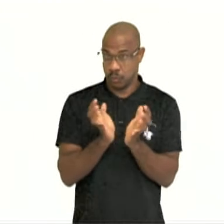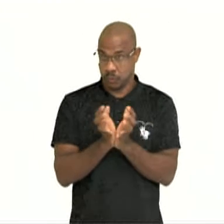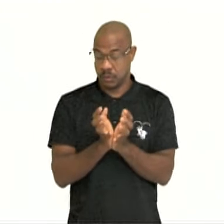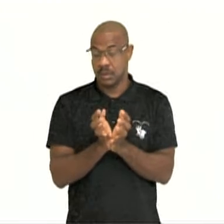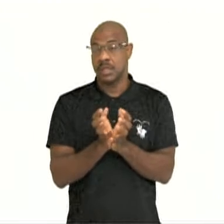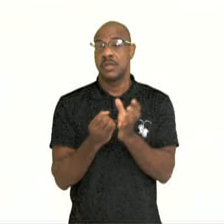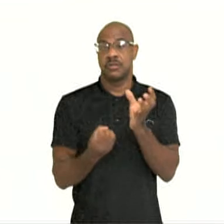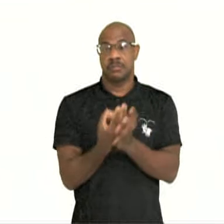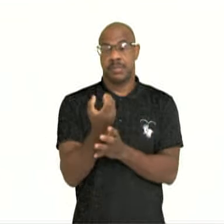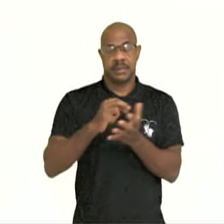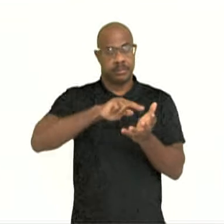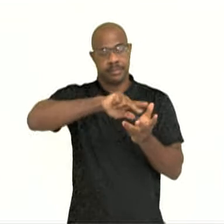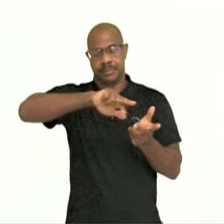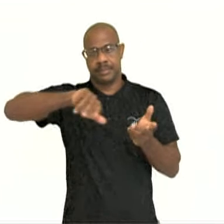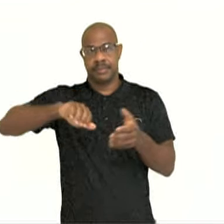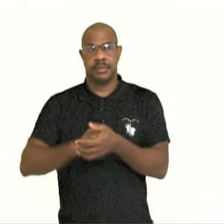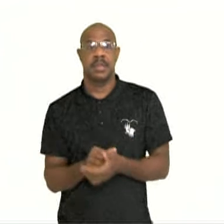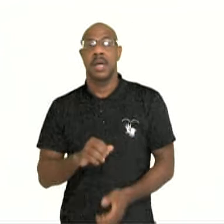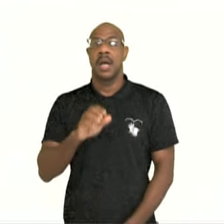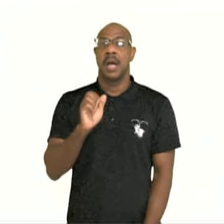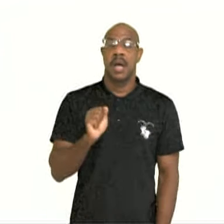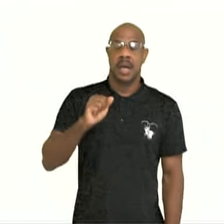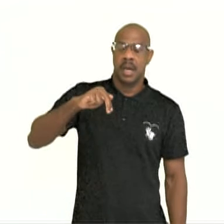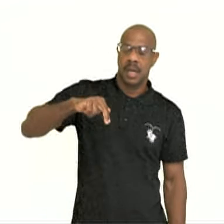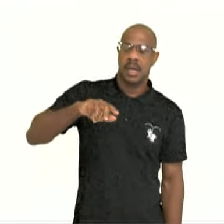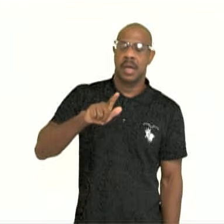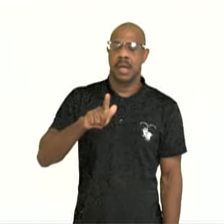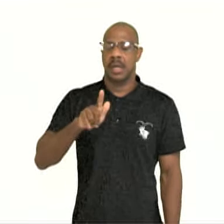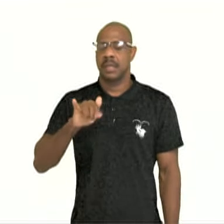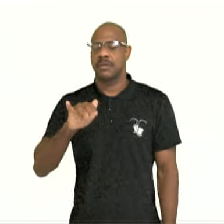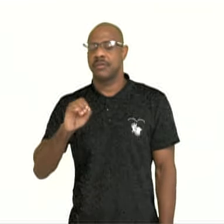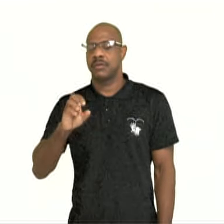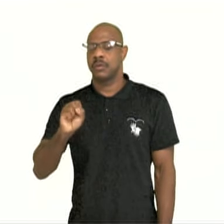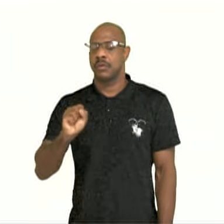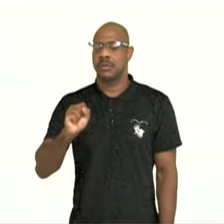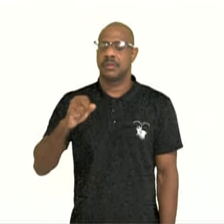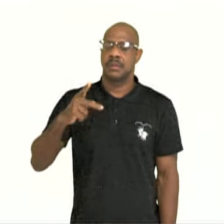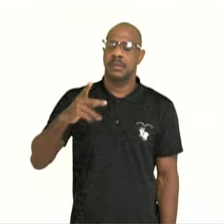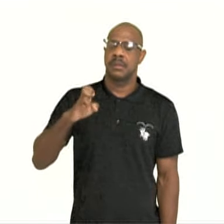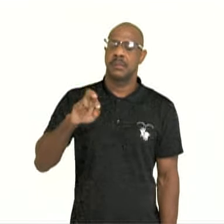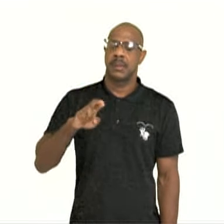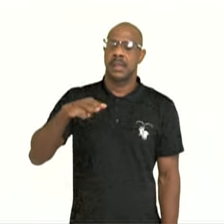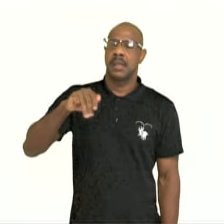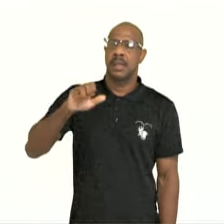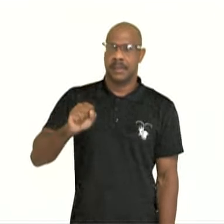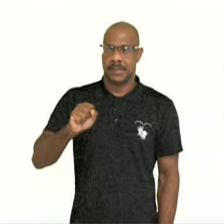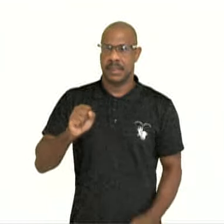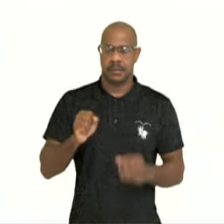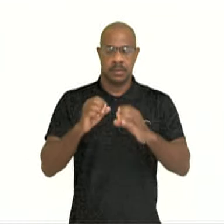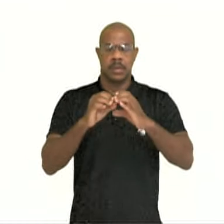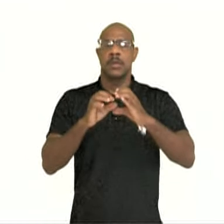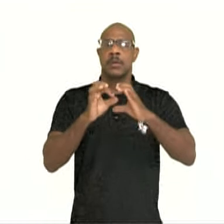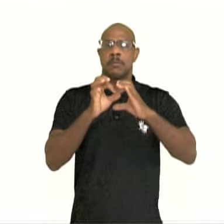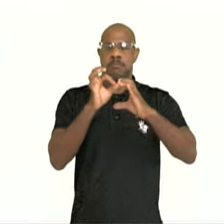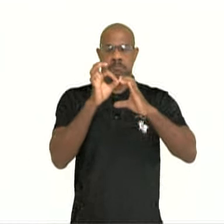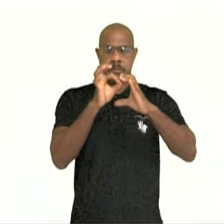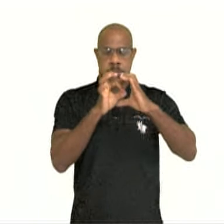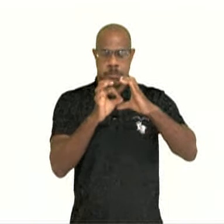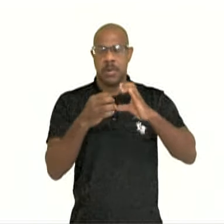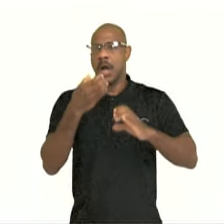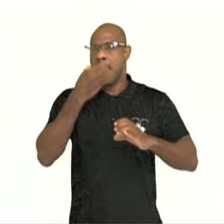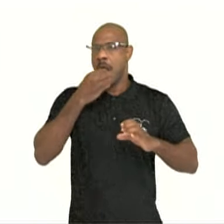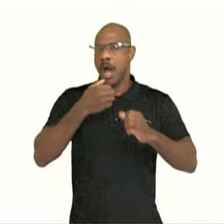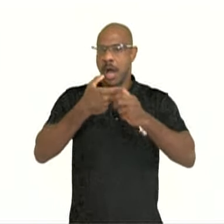as angiospermas, e entender a reprodução das angiospermas. Então eu trago aqui para vocês